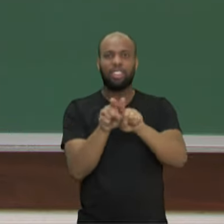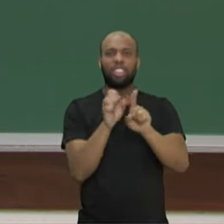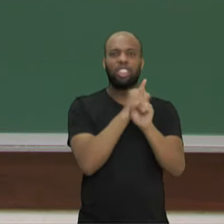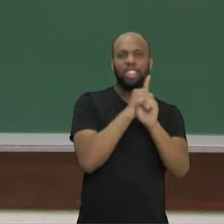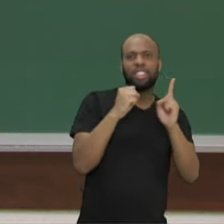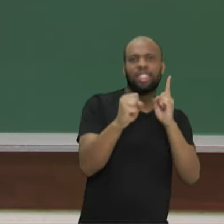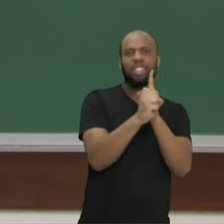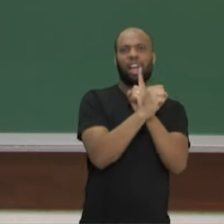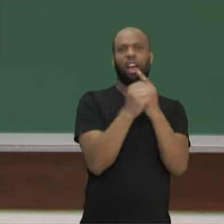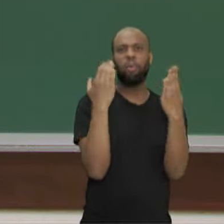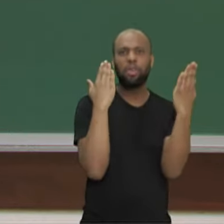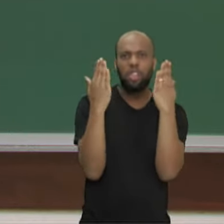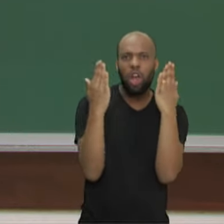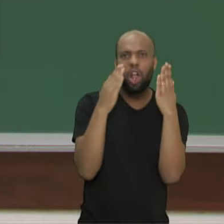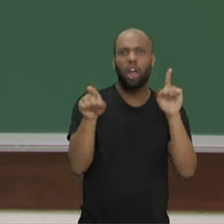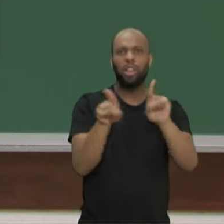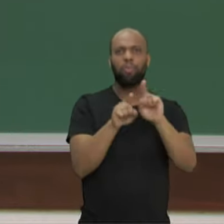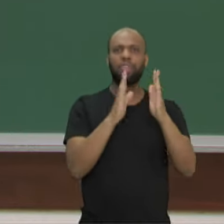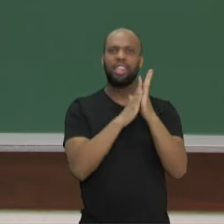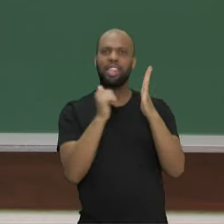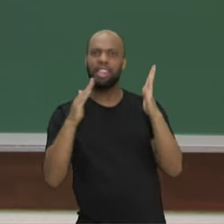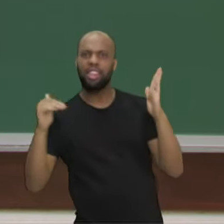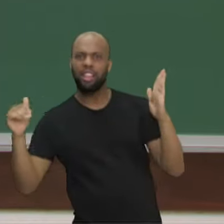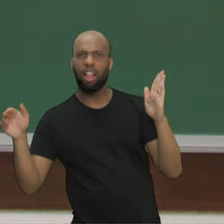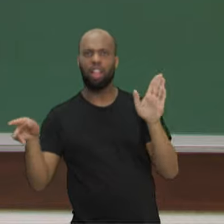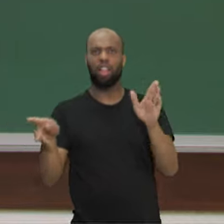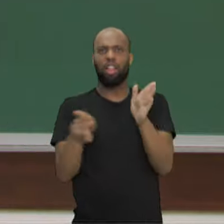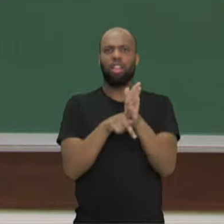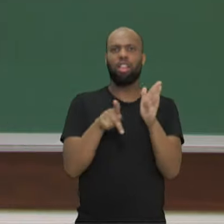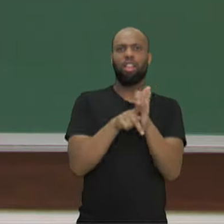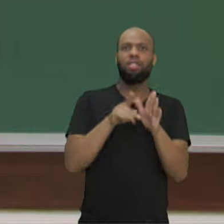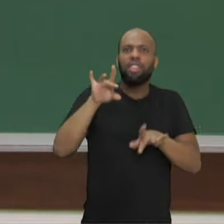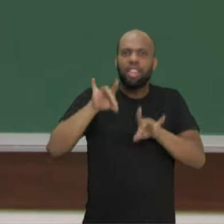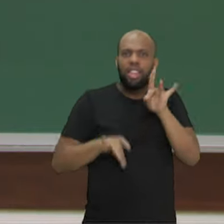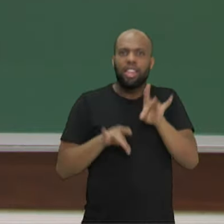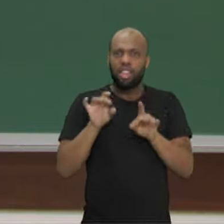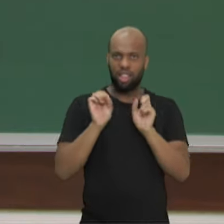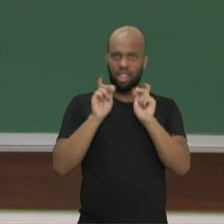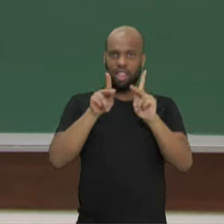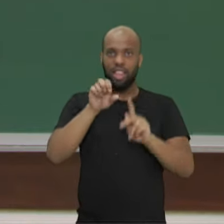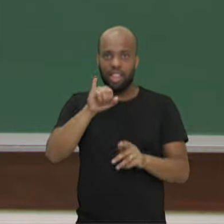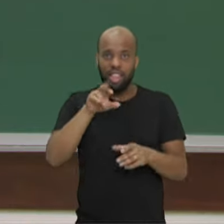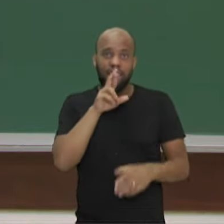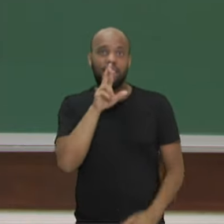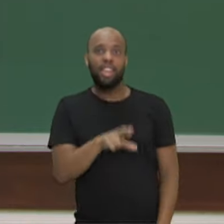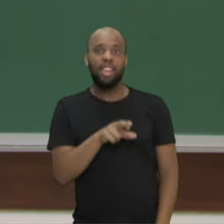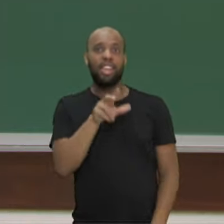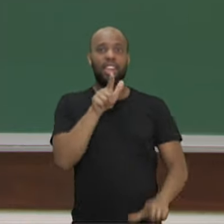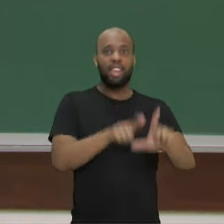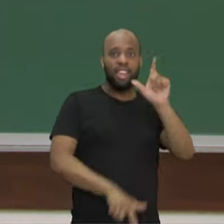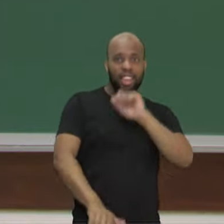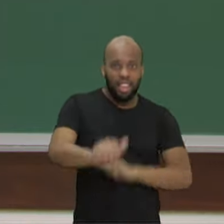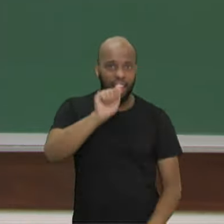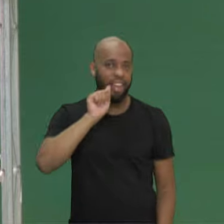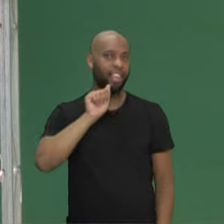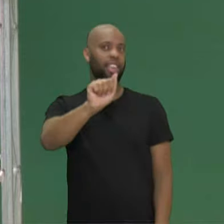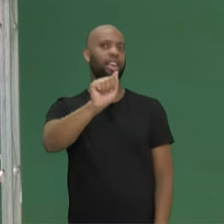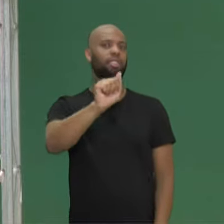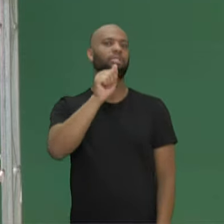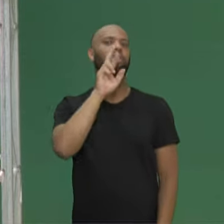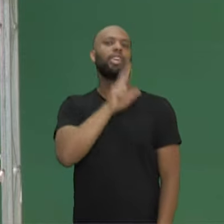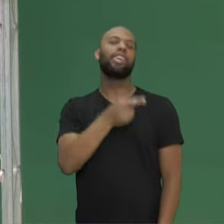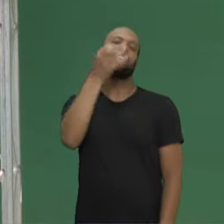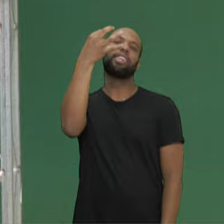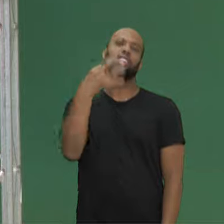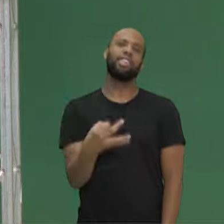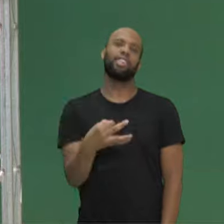enfim, culturais e estéticos do espetáculo, tá? Então, quem respondeu letra A,